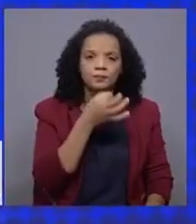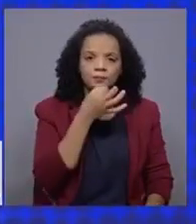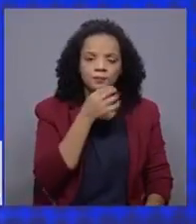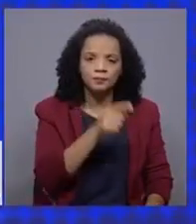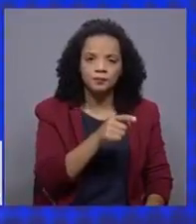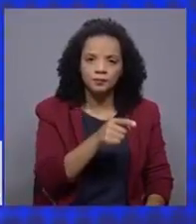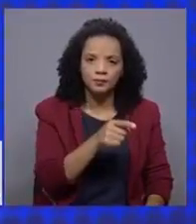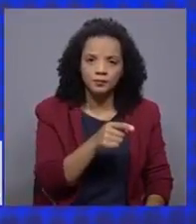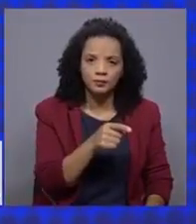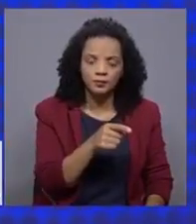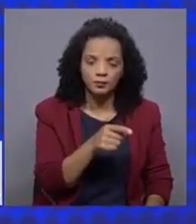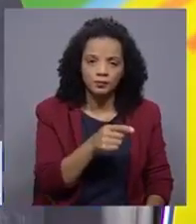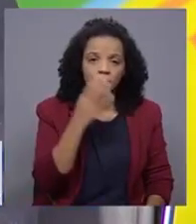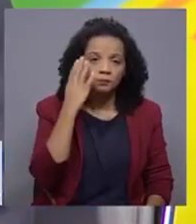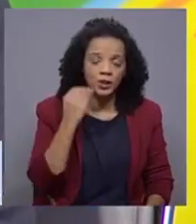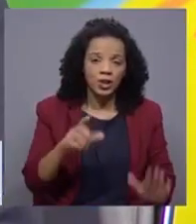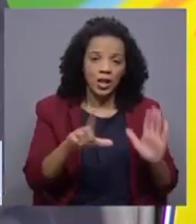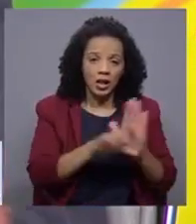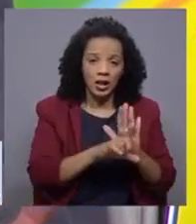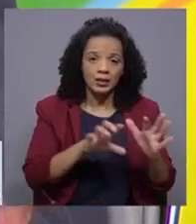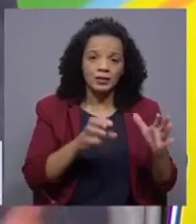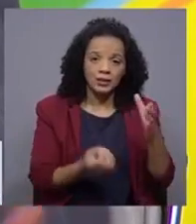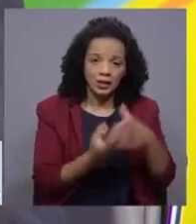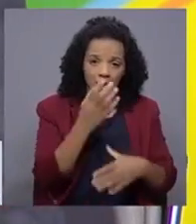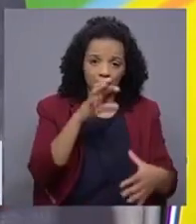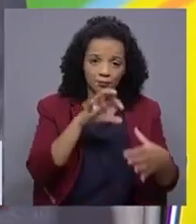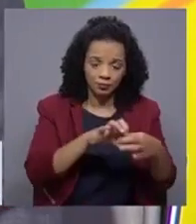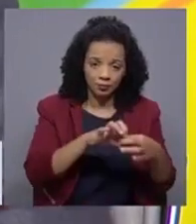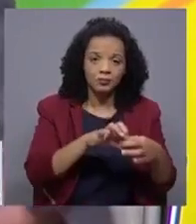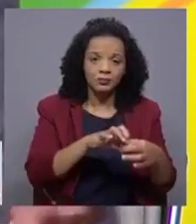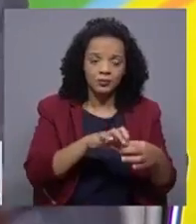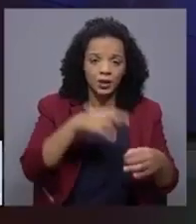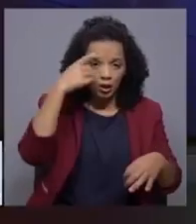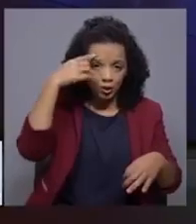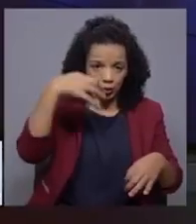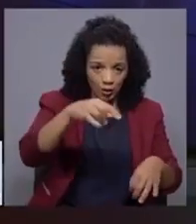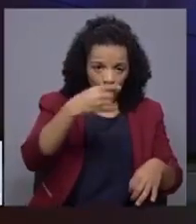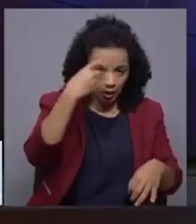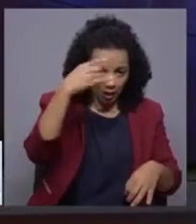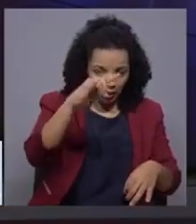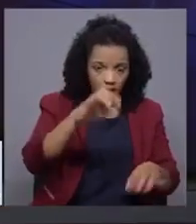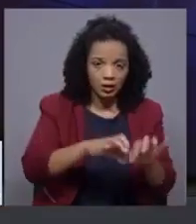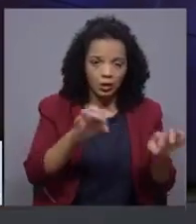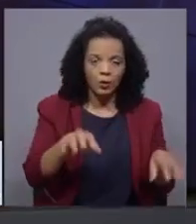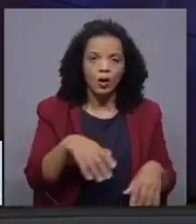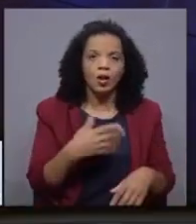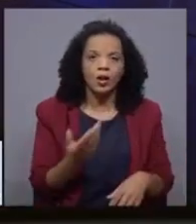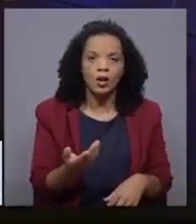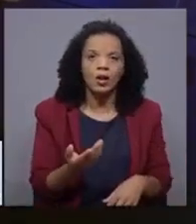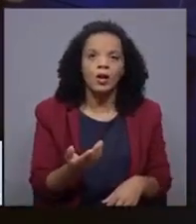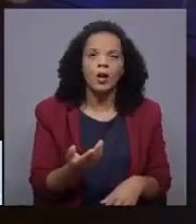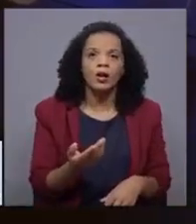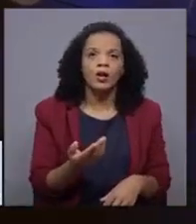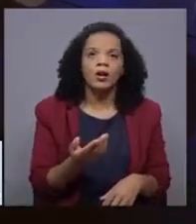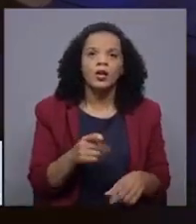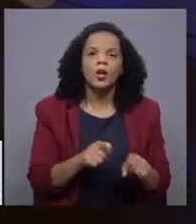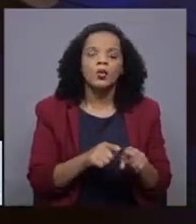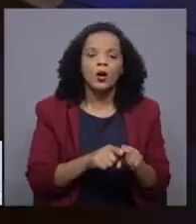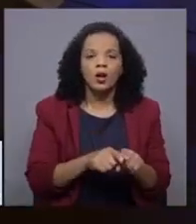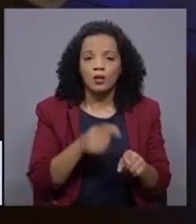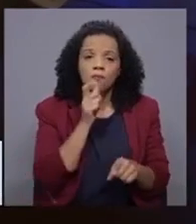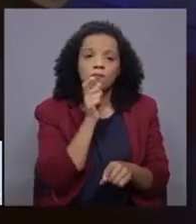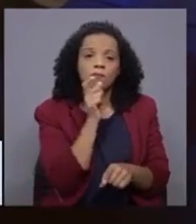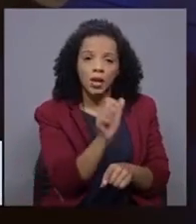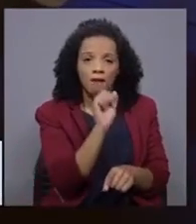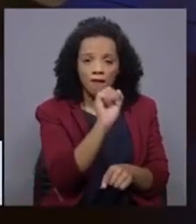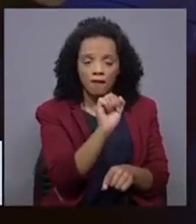Porque é que acha que legislar sobre a tourada, como o PAN fez nos últimos tempos sobre a idade de ir à tourada, é folclórico? A palavra é